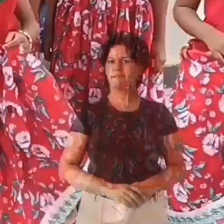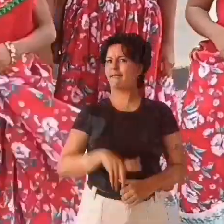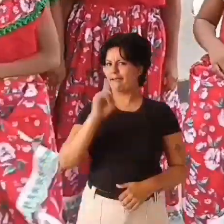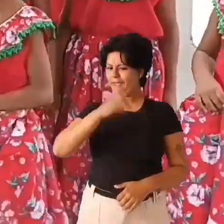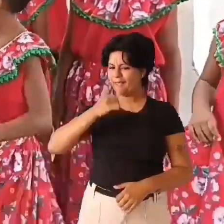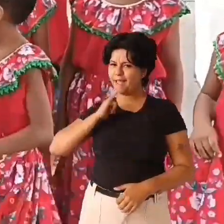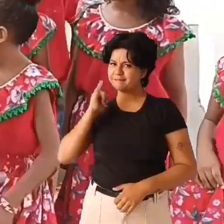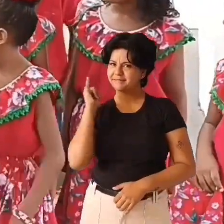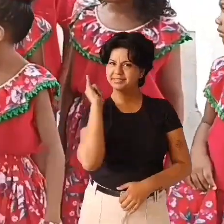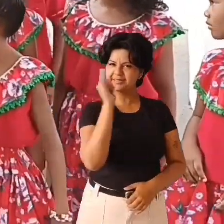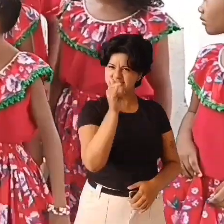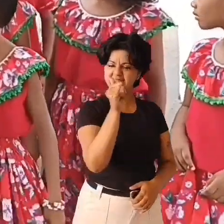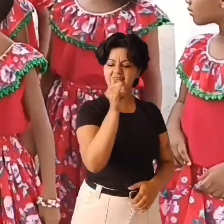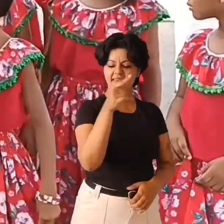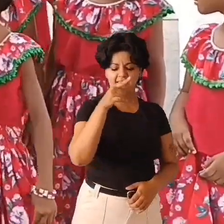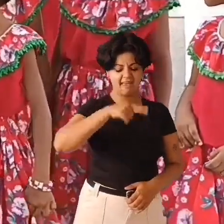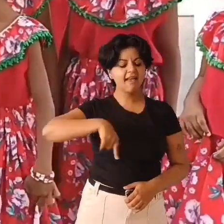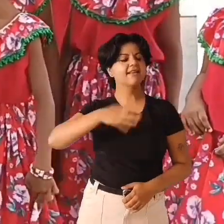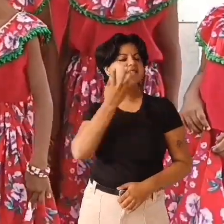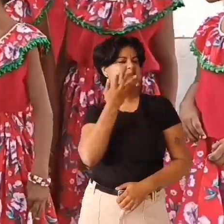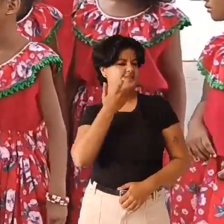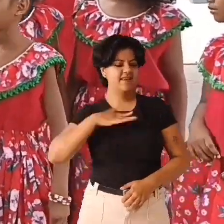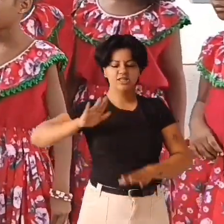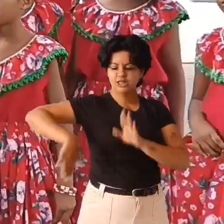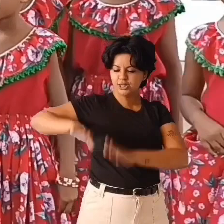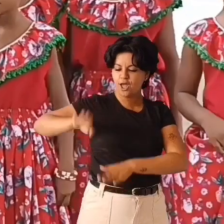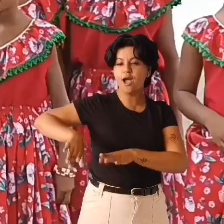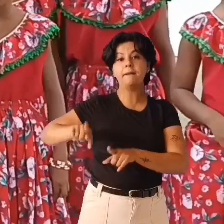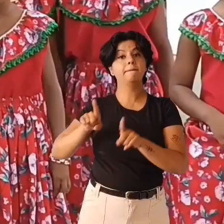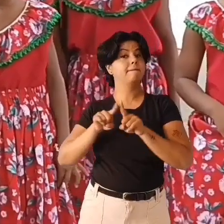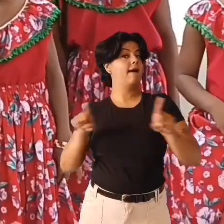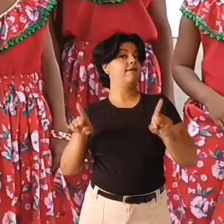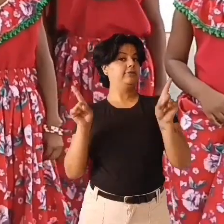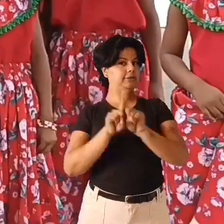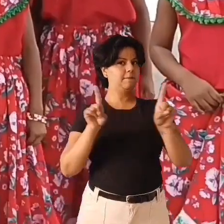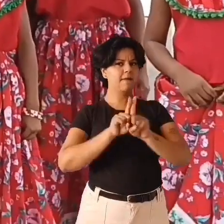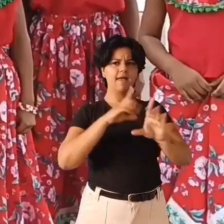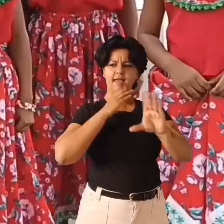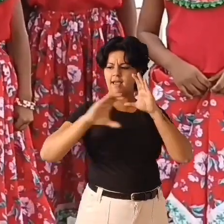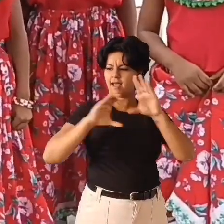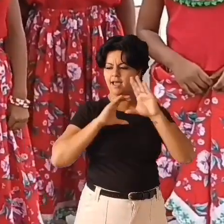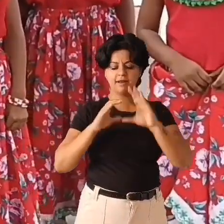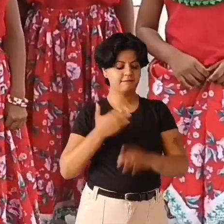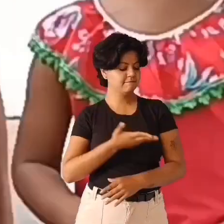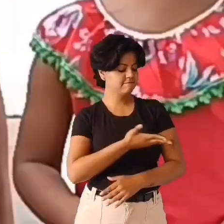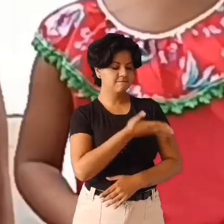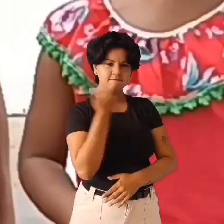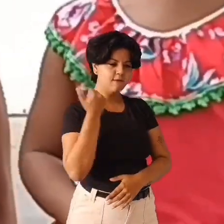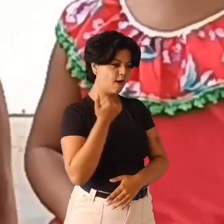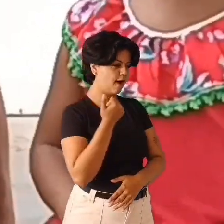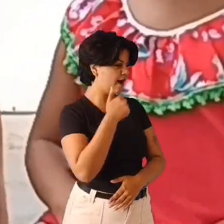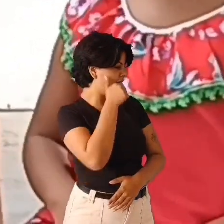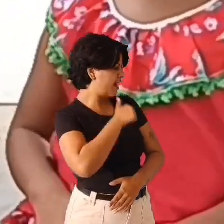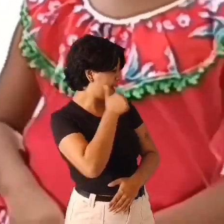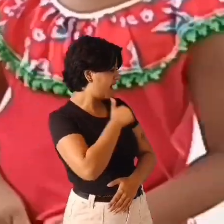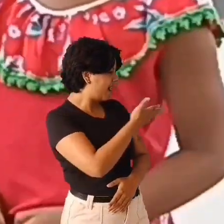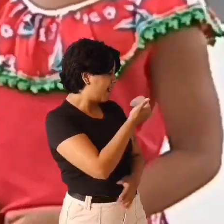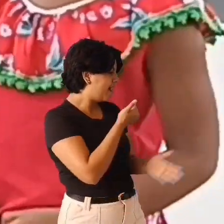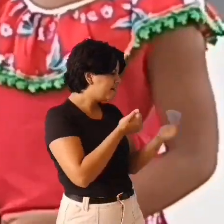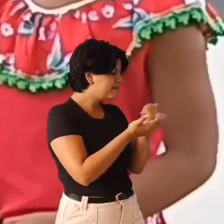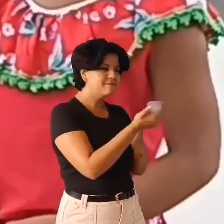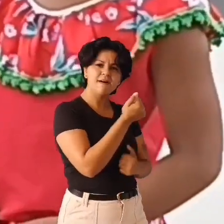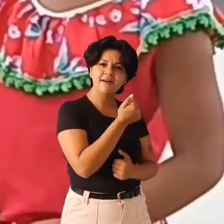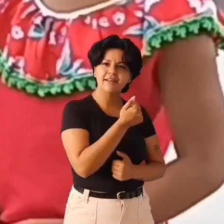Falei para vocês que criança toca, mas criança também canta. Bora, Yasmin, Júlia